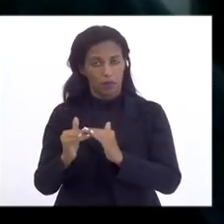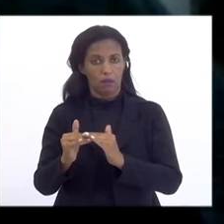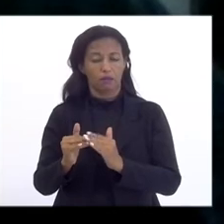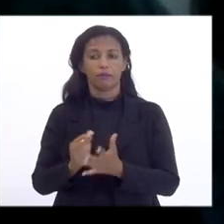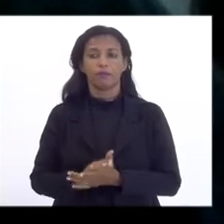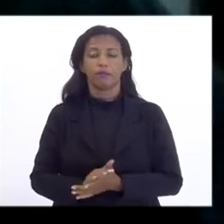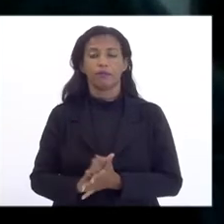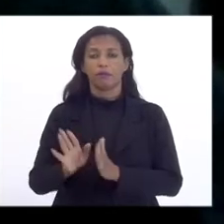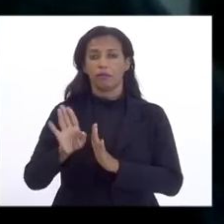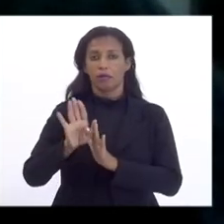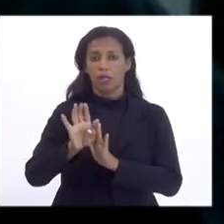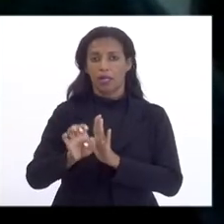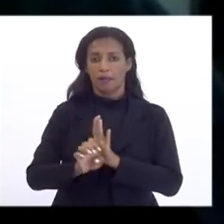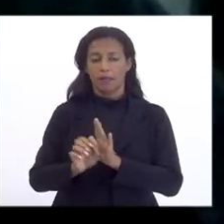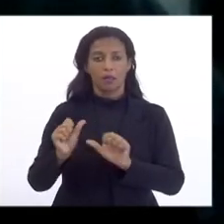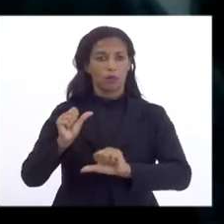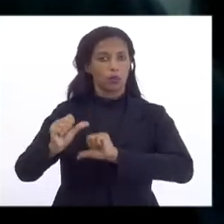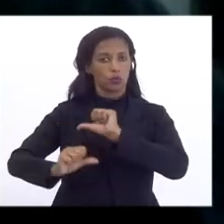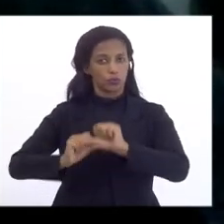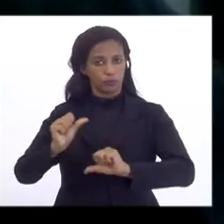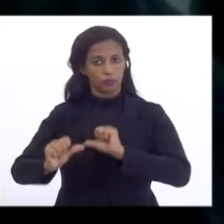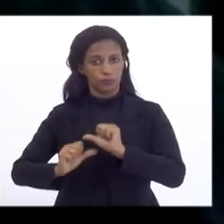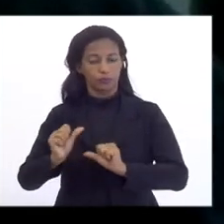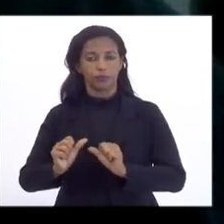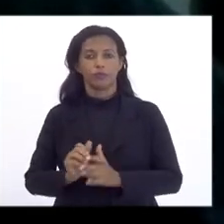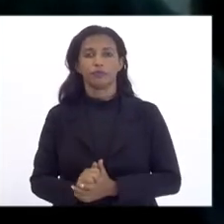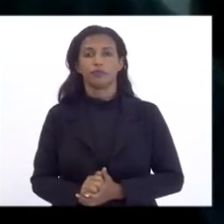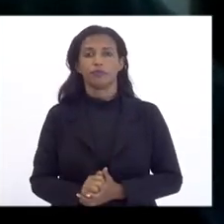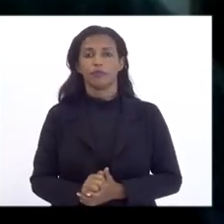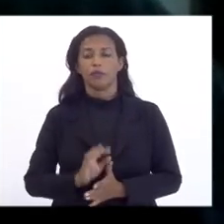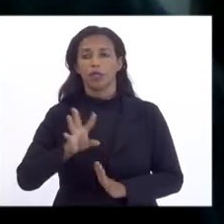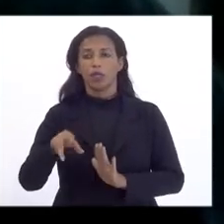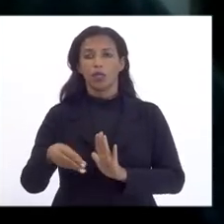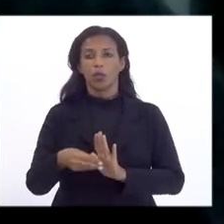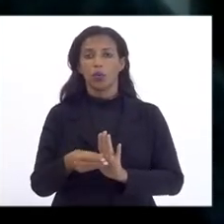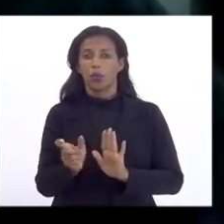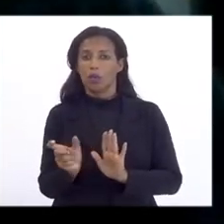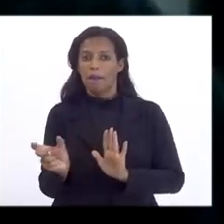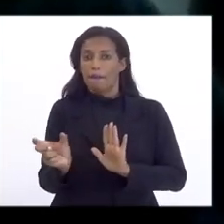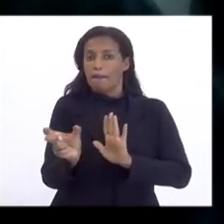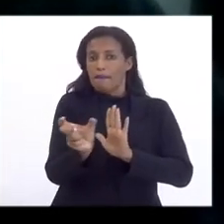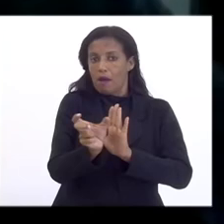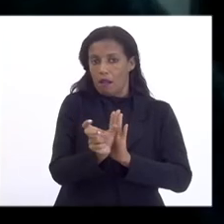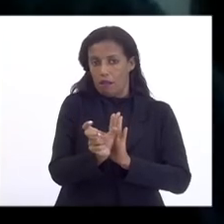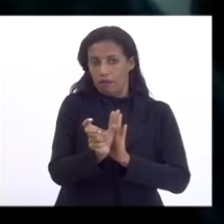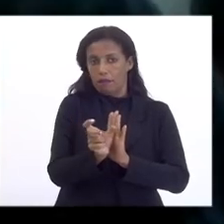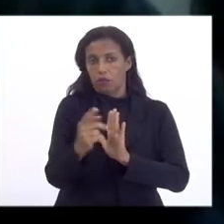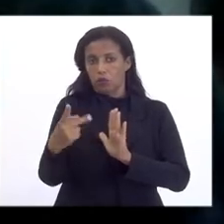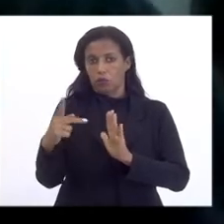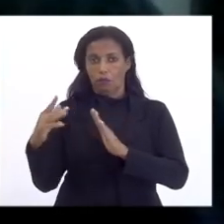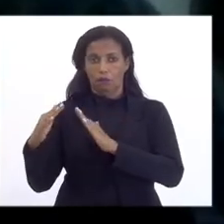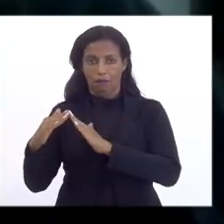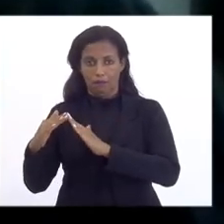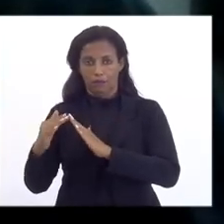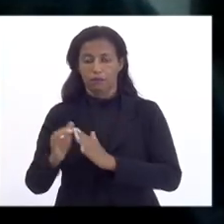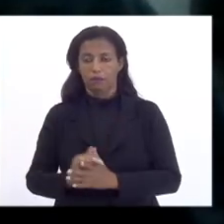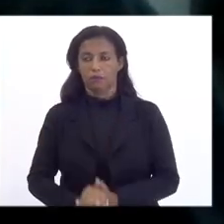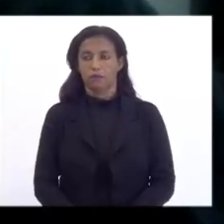à emenda modificativa, incluindo a expressão em seu domicílio.